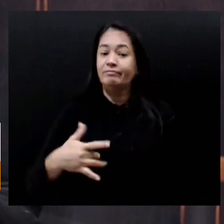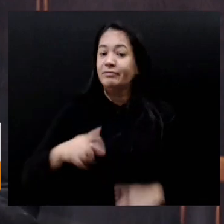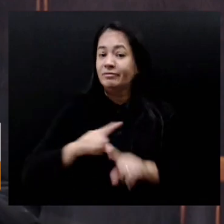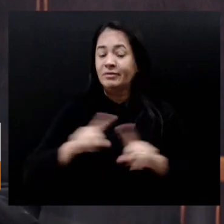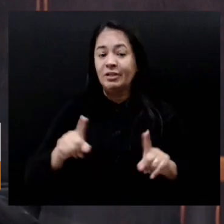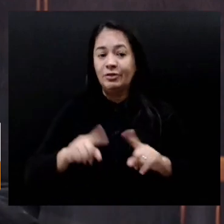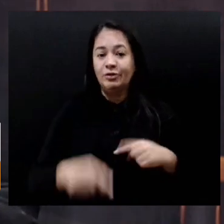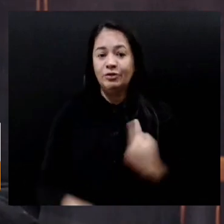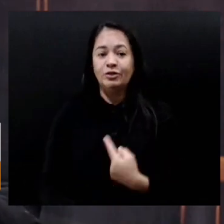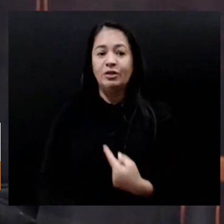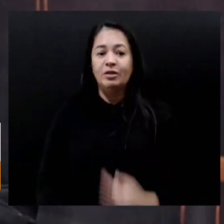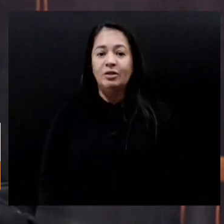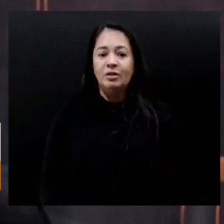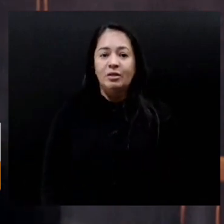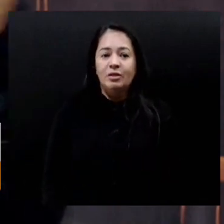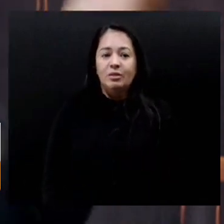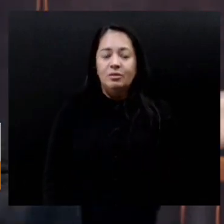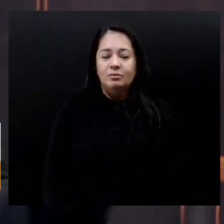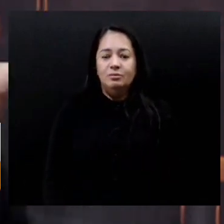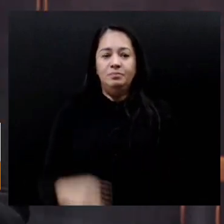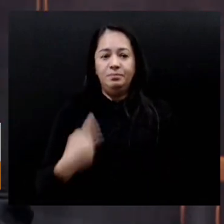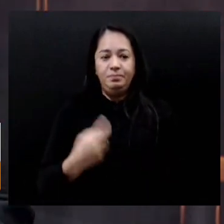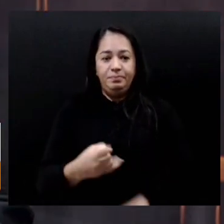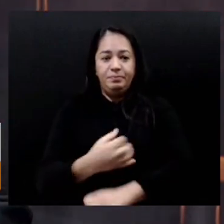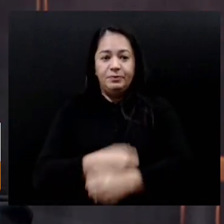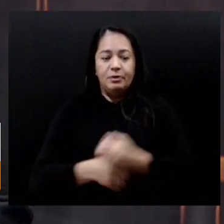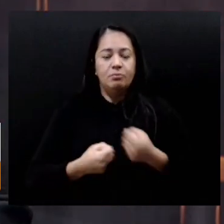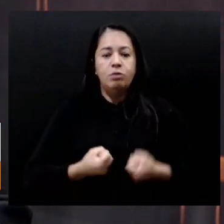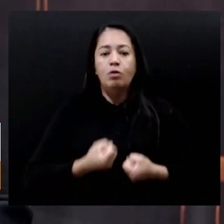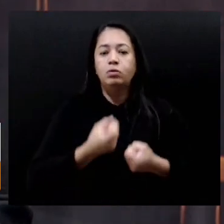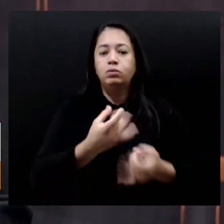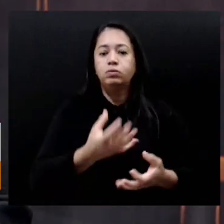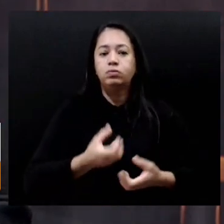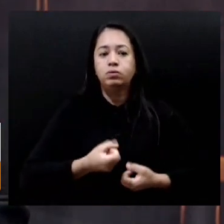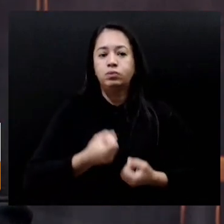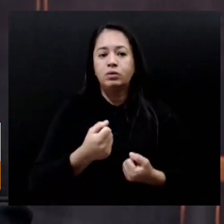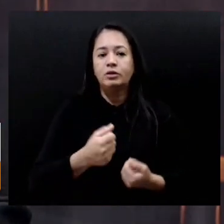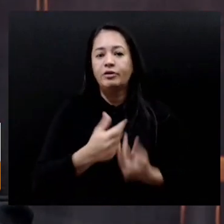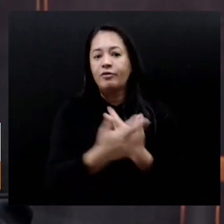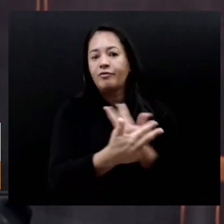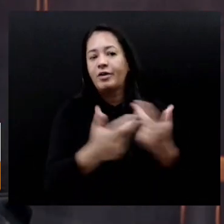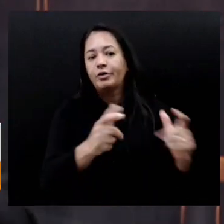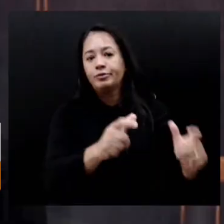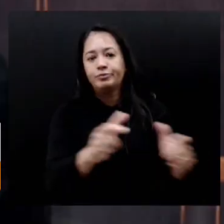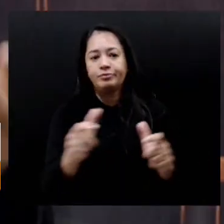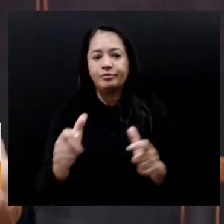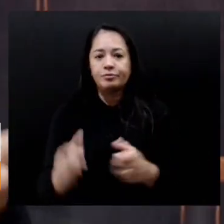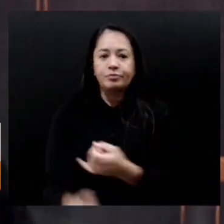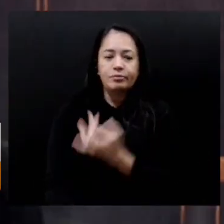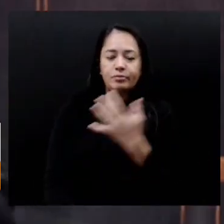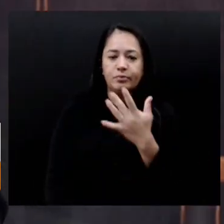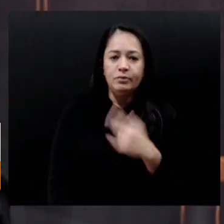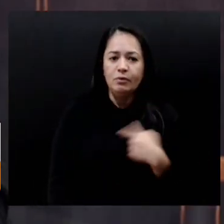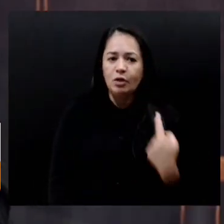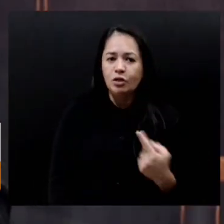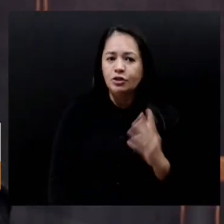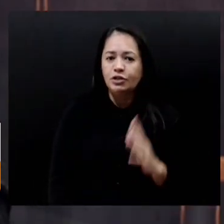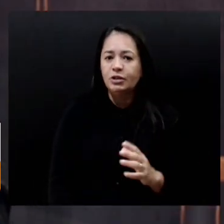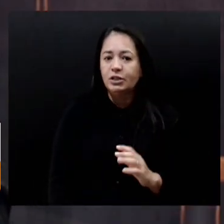as nossas emoções em lugares dos mais variados, né? Quantas vezes a gente chega estressado em